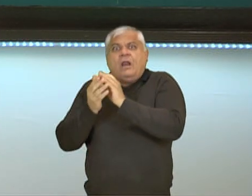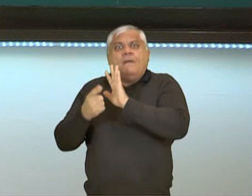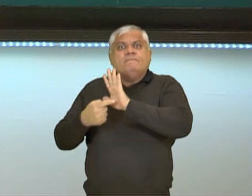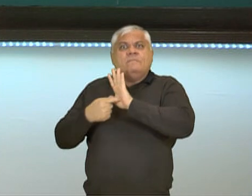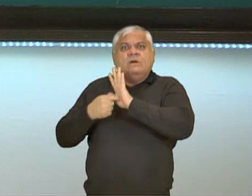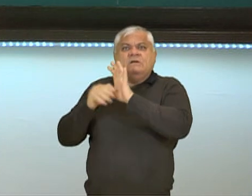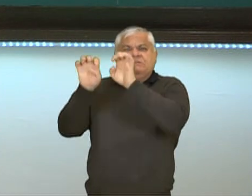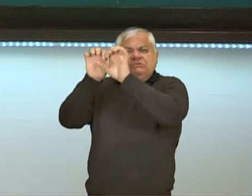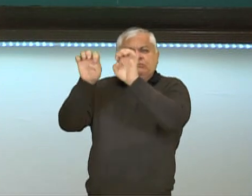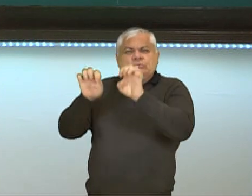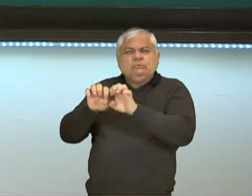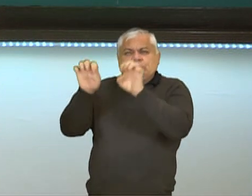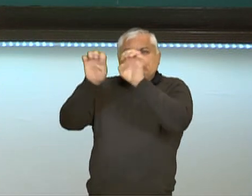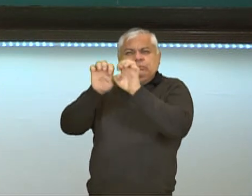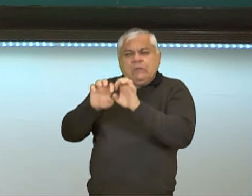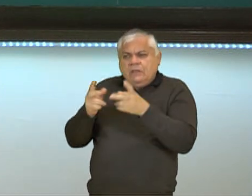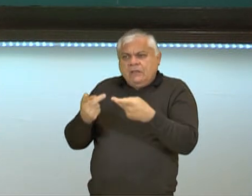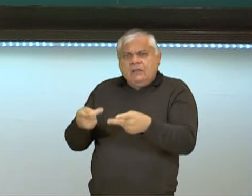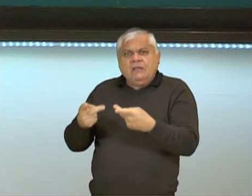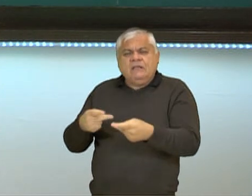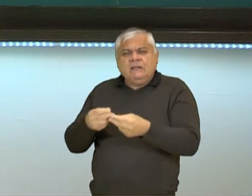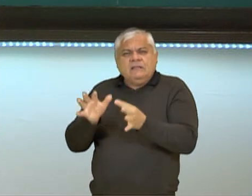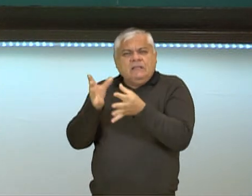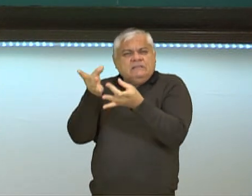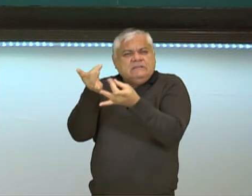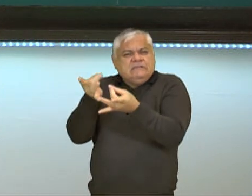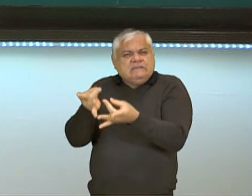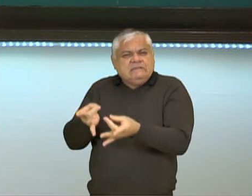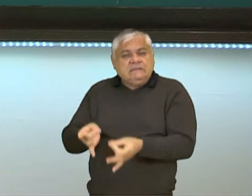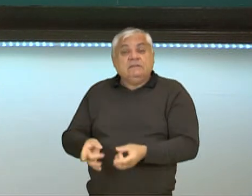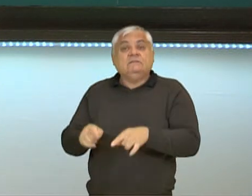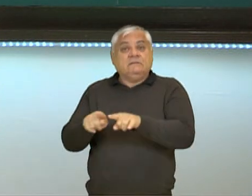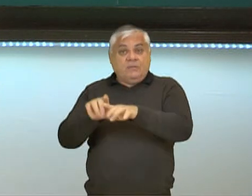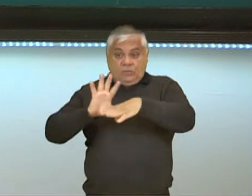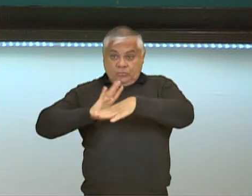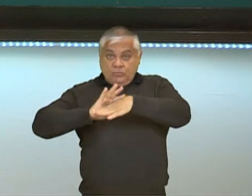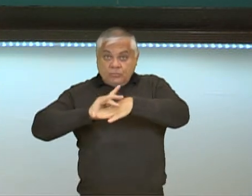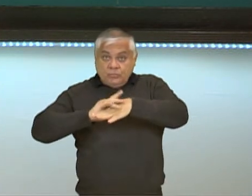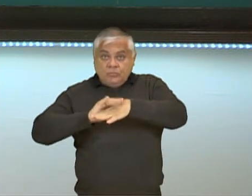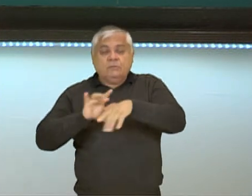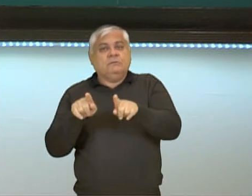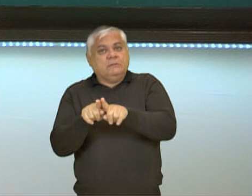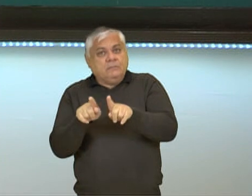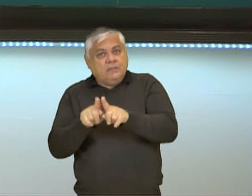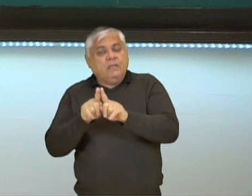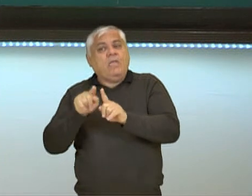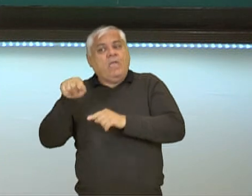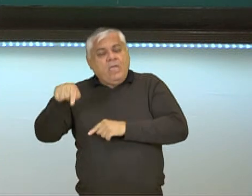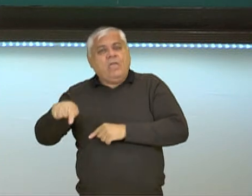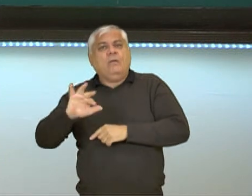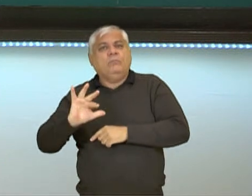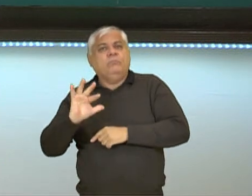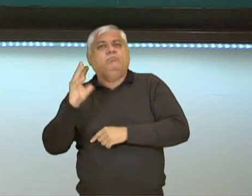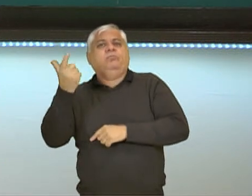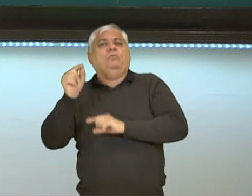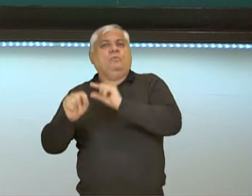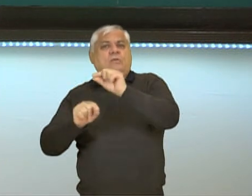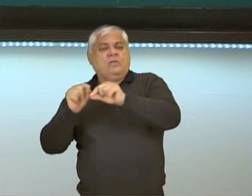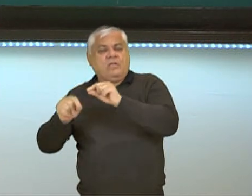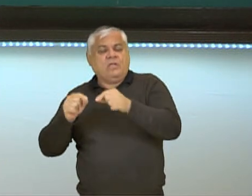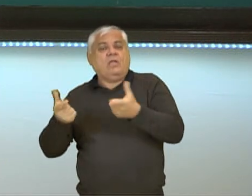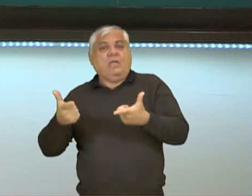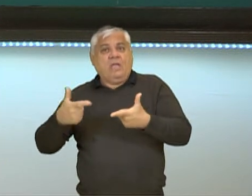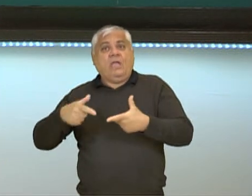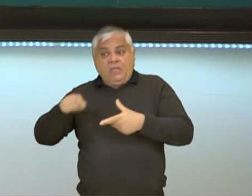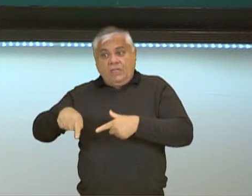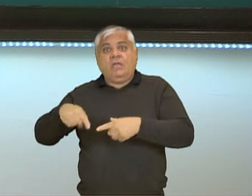seu interior. A mesma coisa, as doenças. As doenças, geralmente, elas são provocadas por agentes patogênicos,